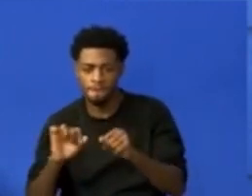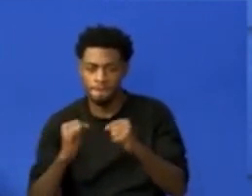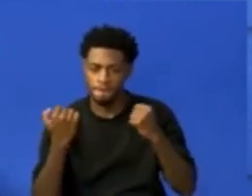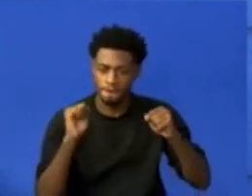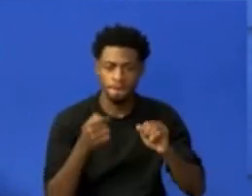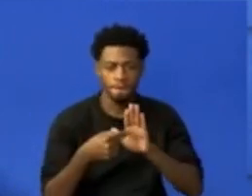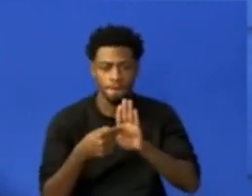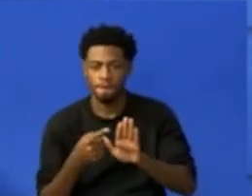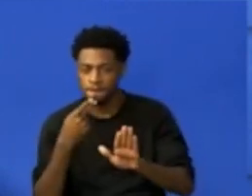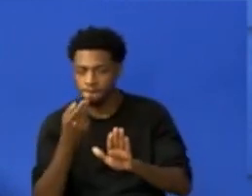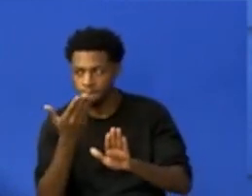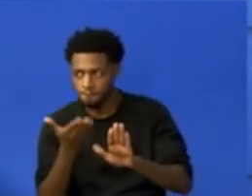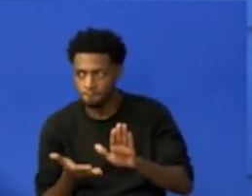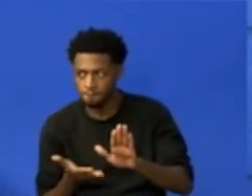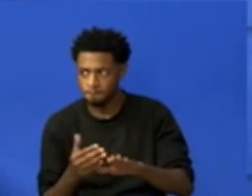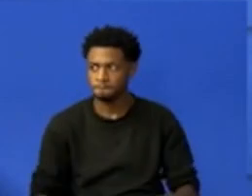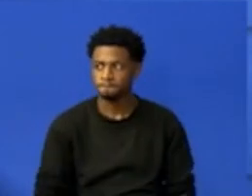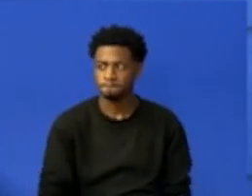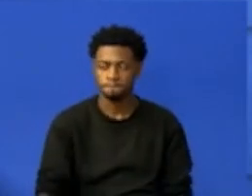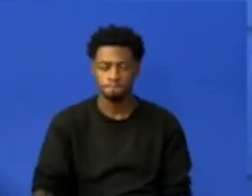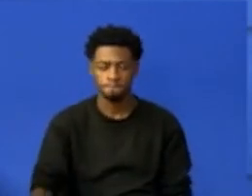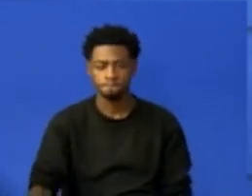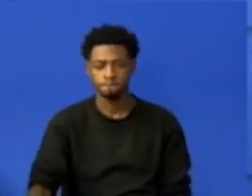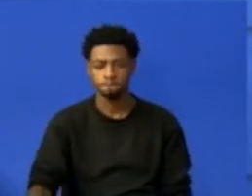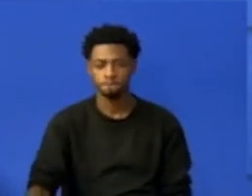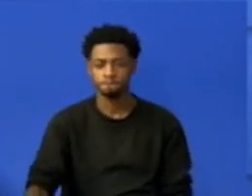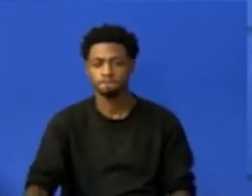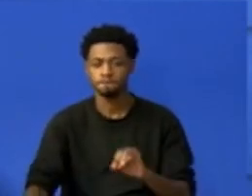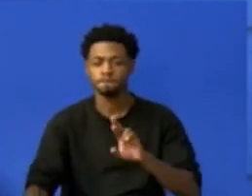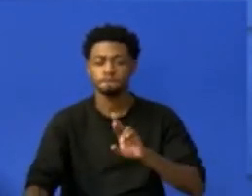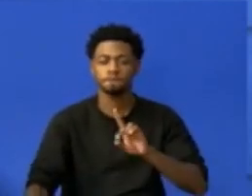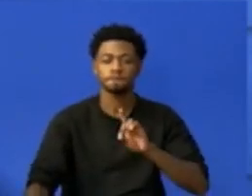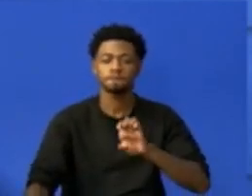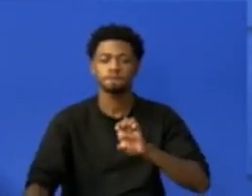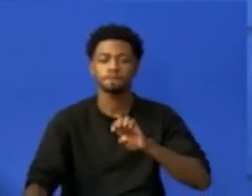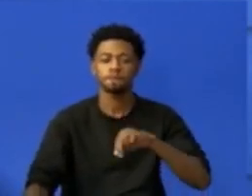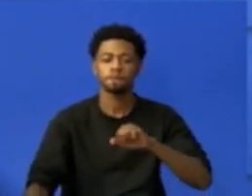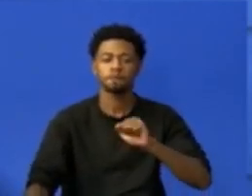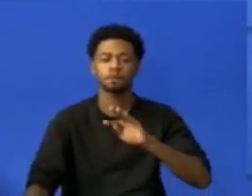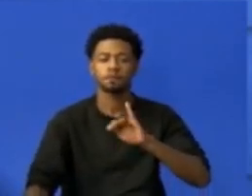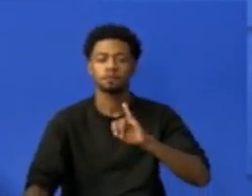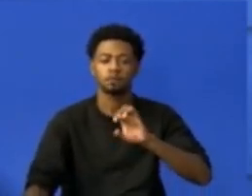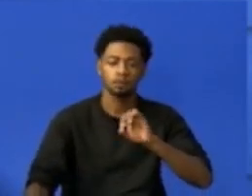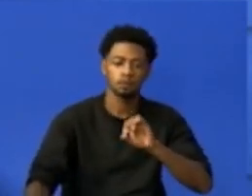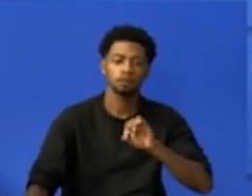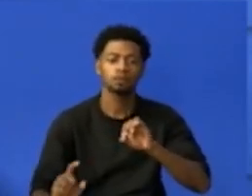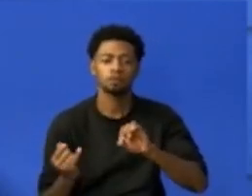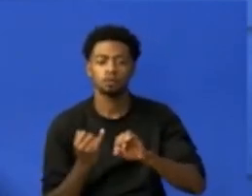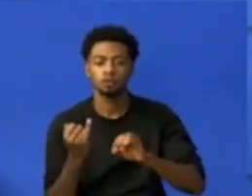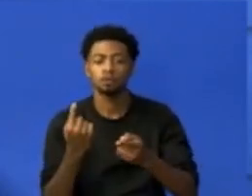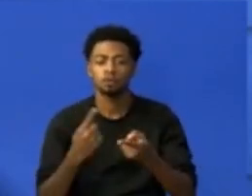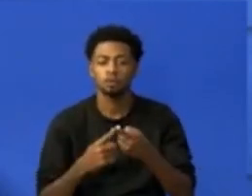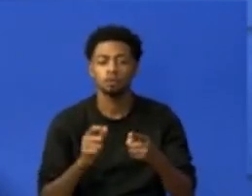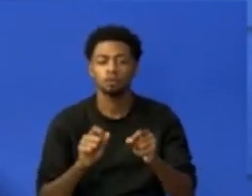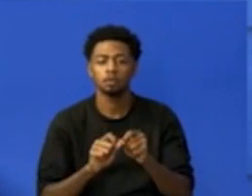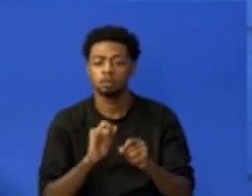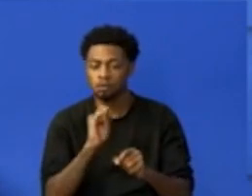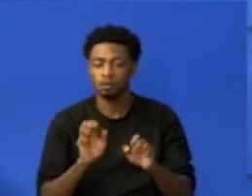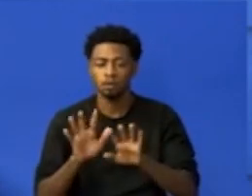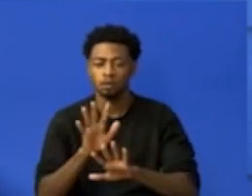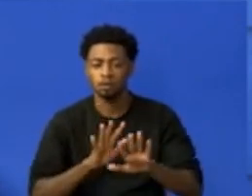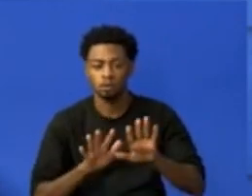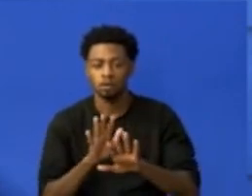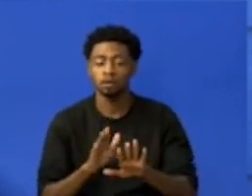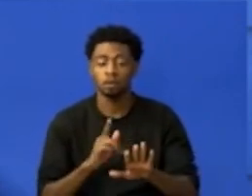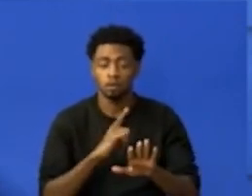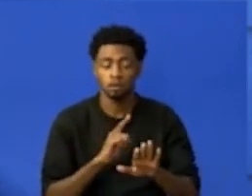desses que a gente está acostumado, os exercícios coordenativos são bastante interessantes. Eles são circuitos de movimento.